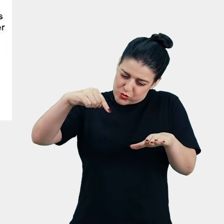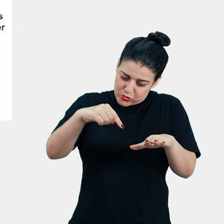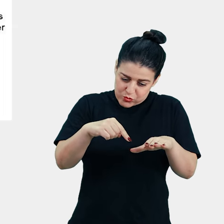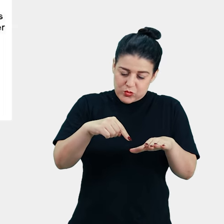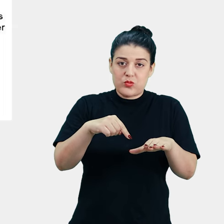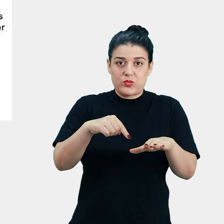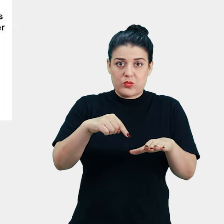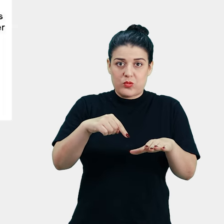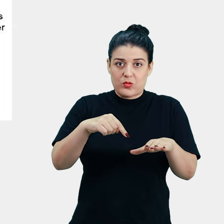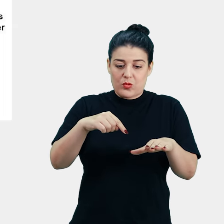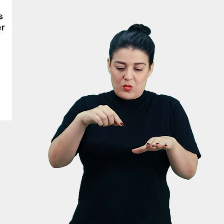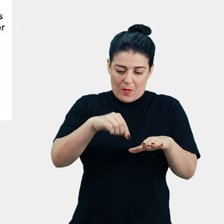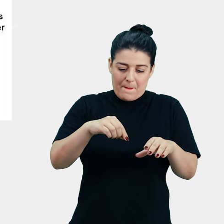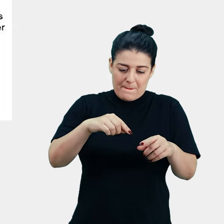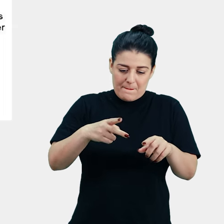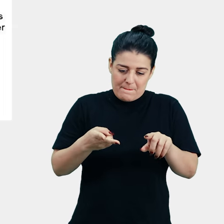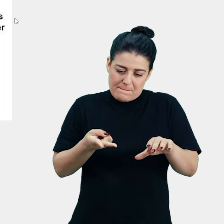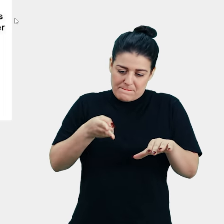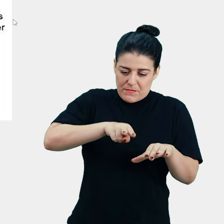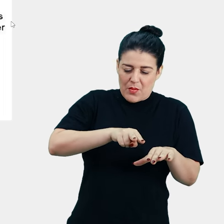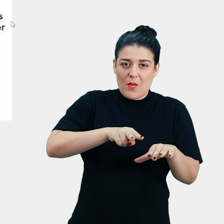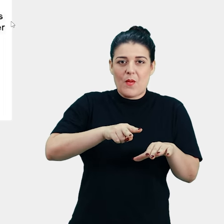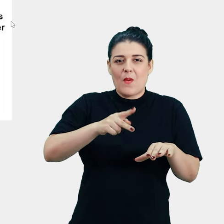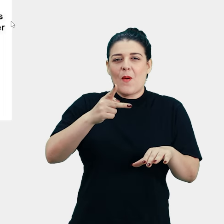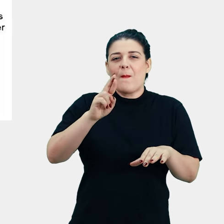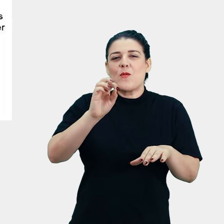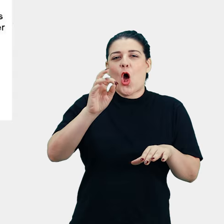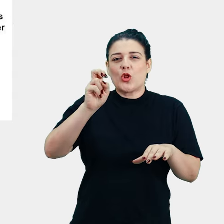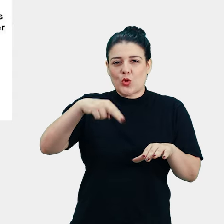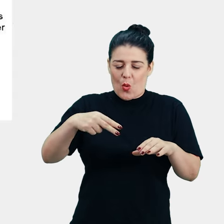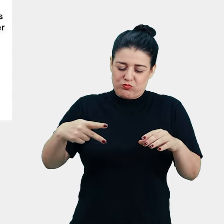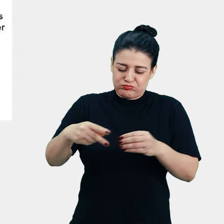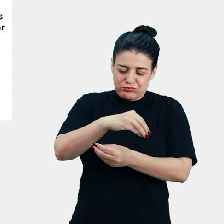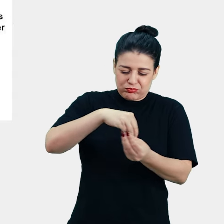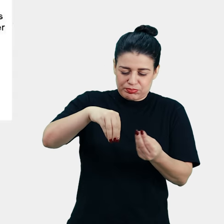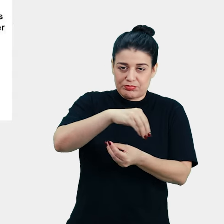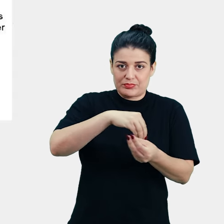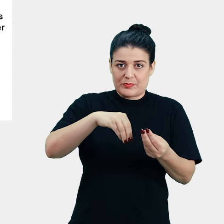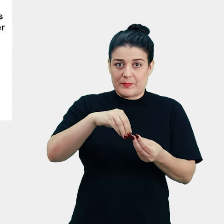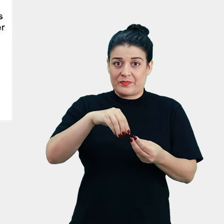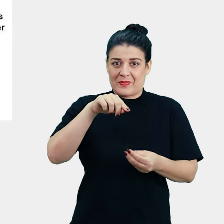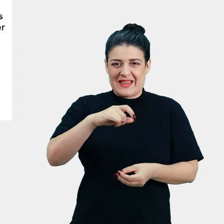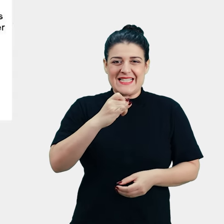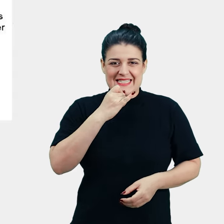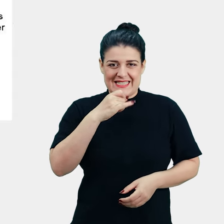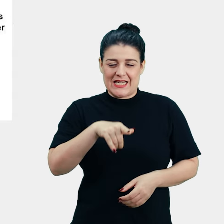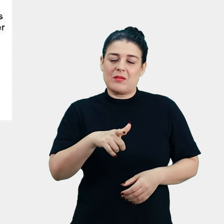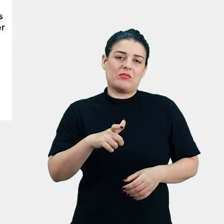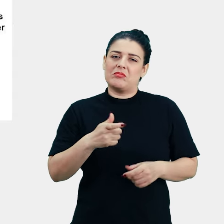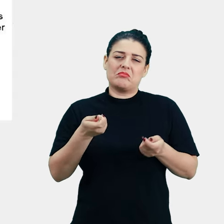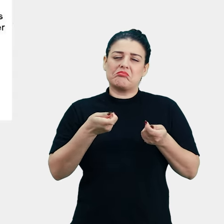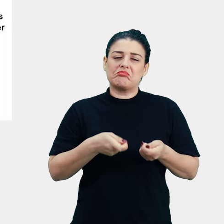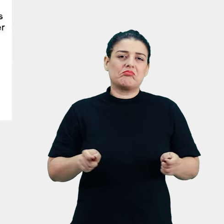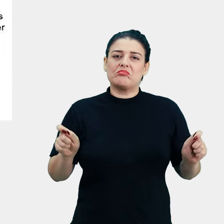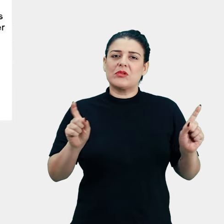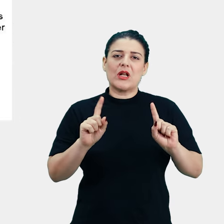E aí, após a colisão, vai ter a transferência desses prótons, né, para uma substância. Nesse caso de Maldi, as amostras, elas não